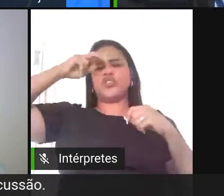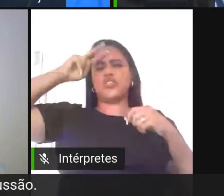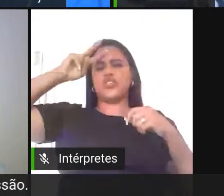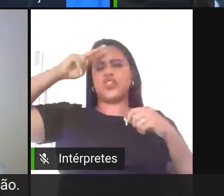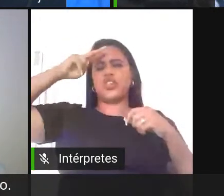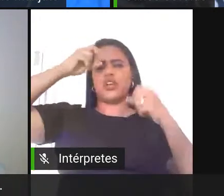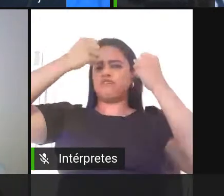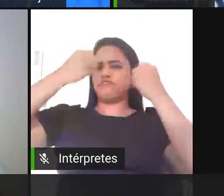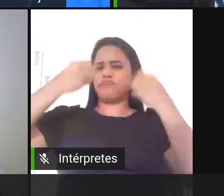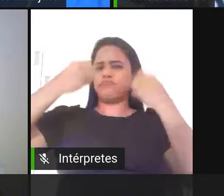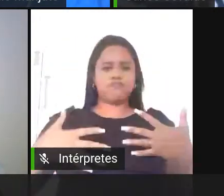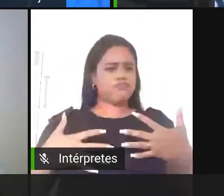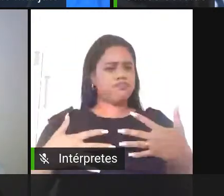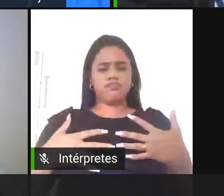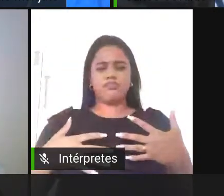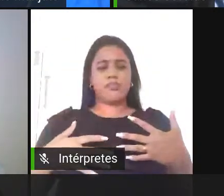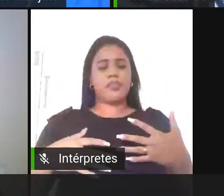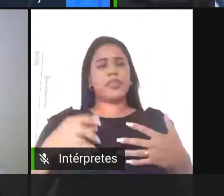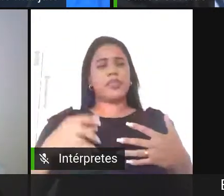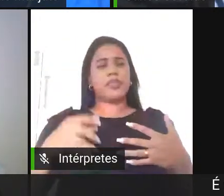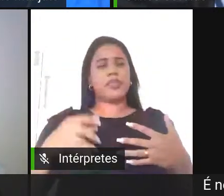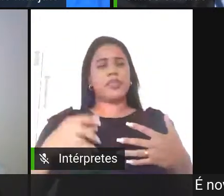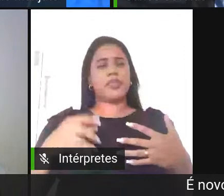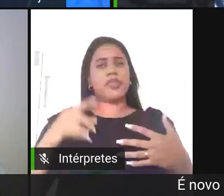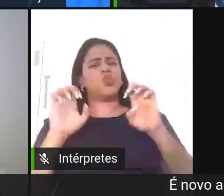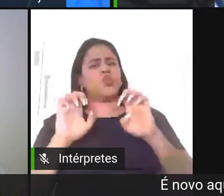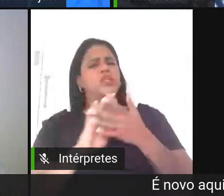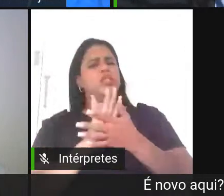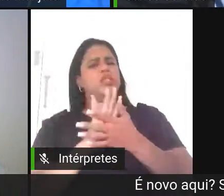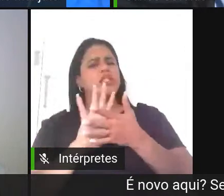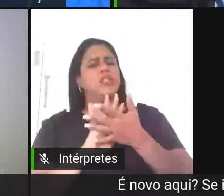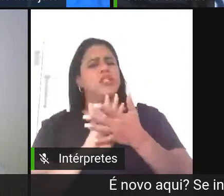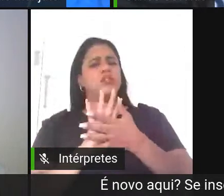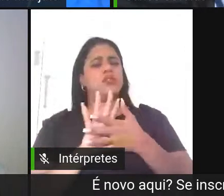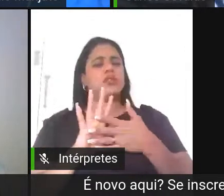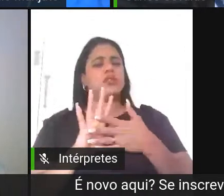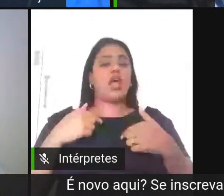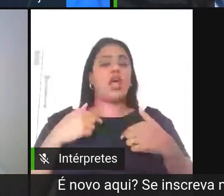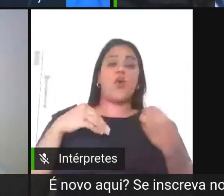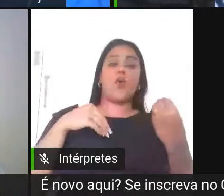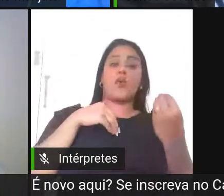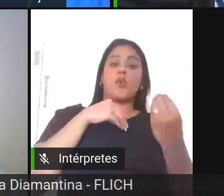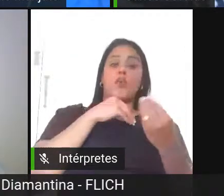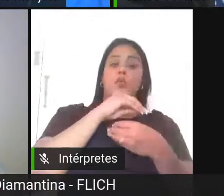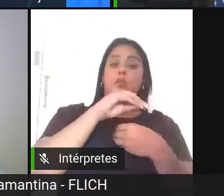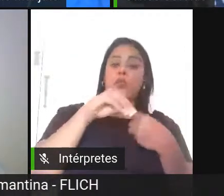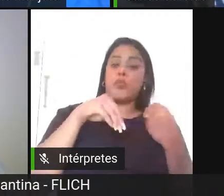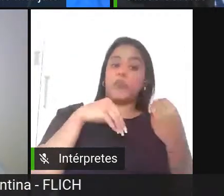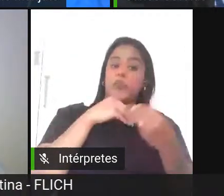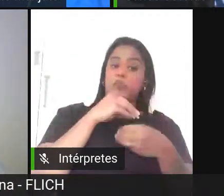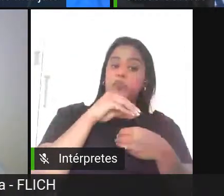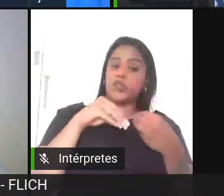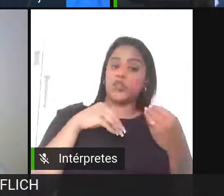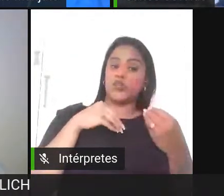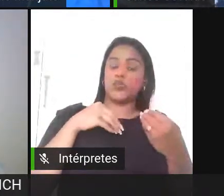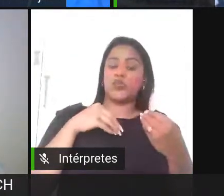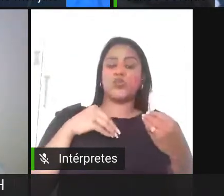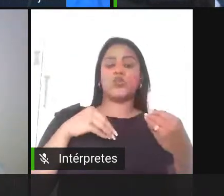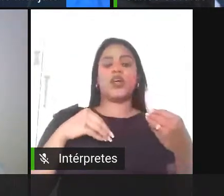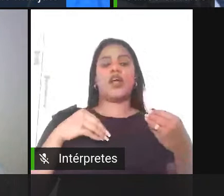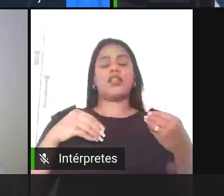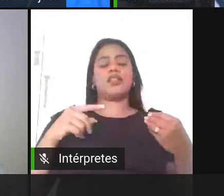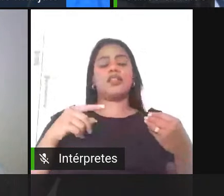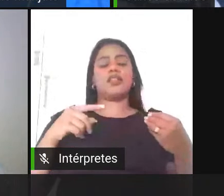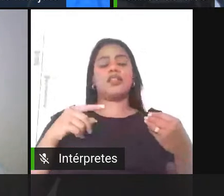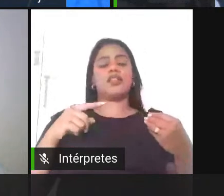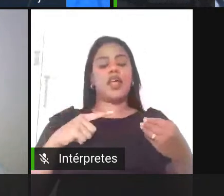uma estrutura. Fiz uma mistura de pensamentos, de filosofias, de poesias, de